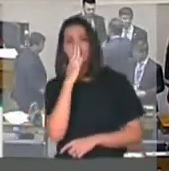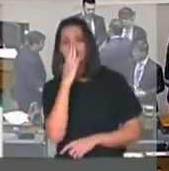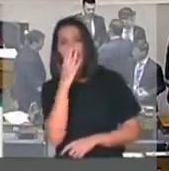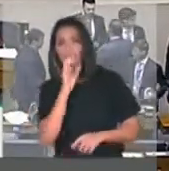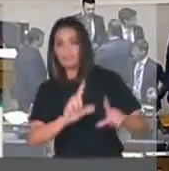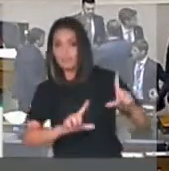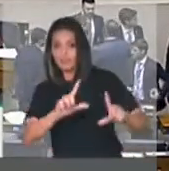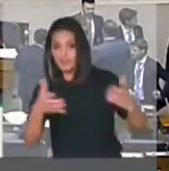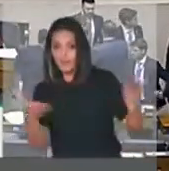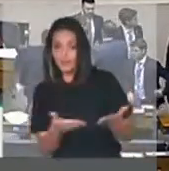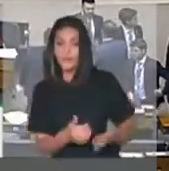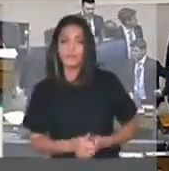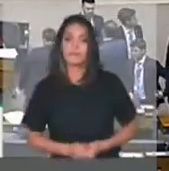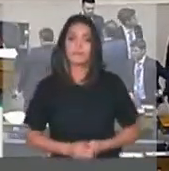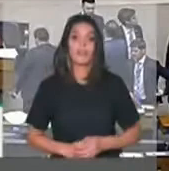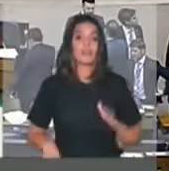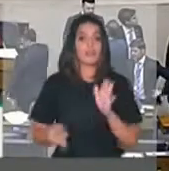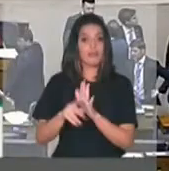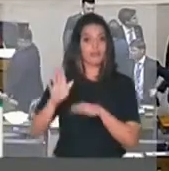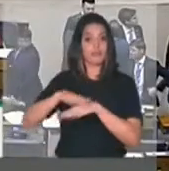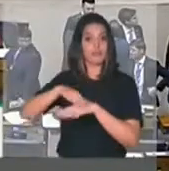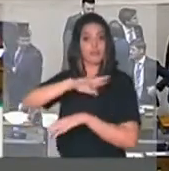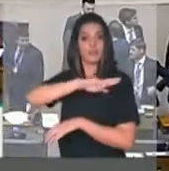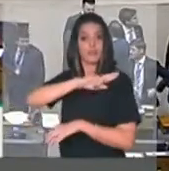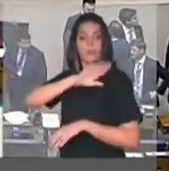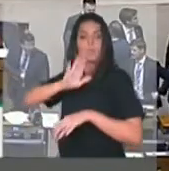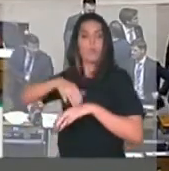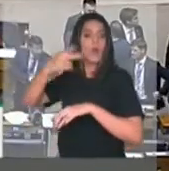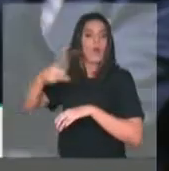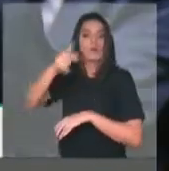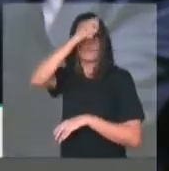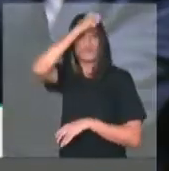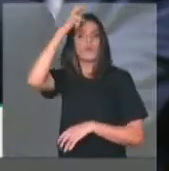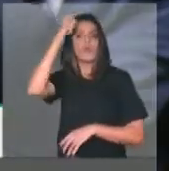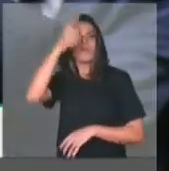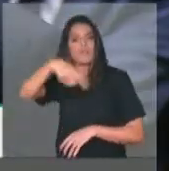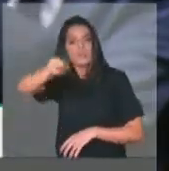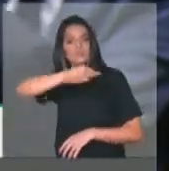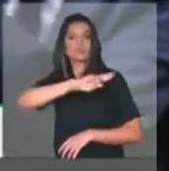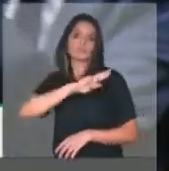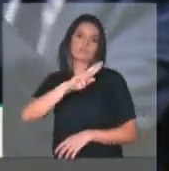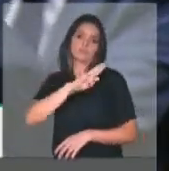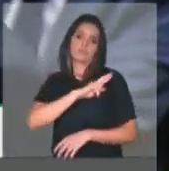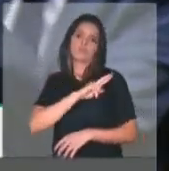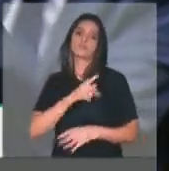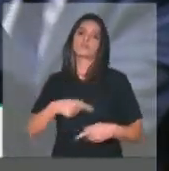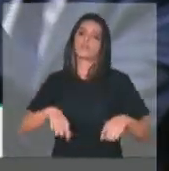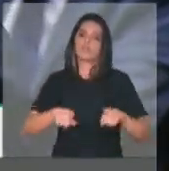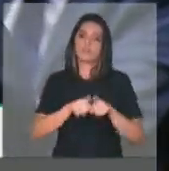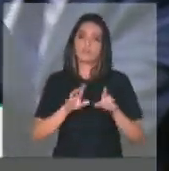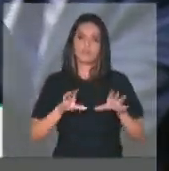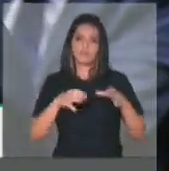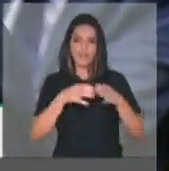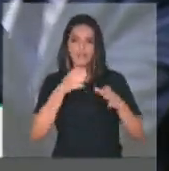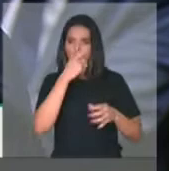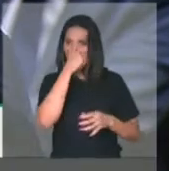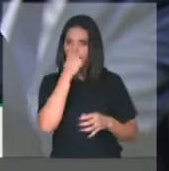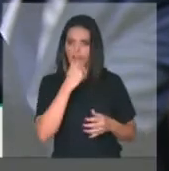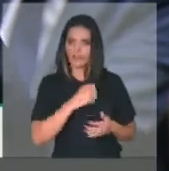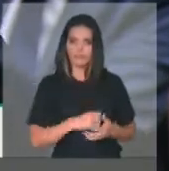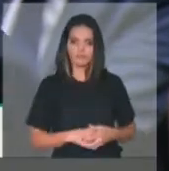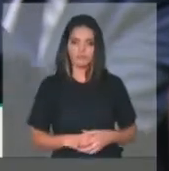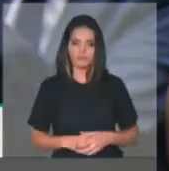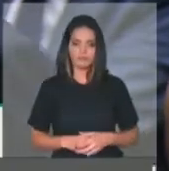A titularidade permanece do município. As câmaras de vereadores têm a responsabilidade, junto com a gestão municipal, em